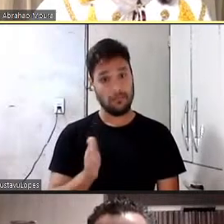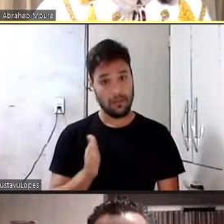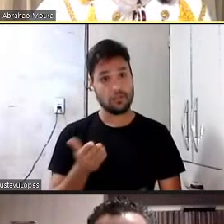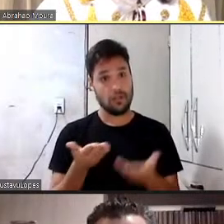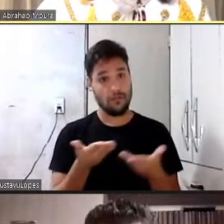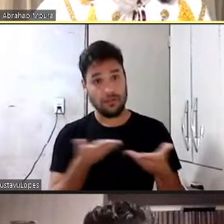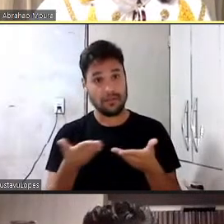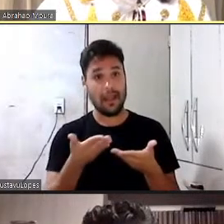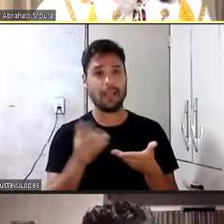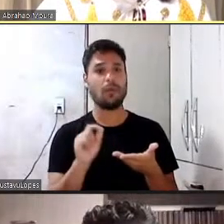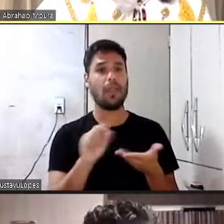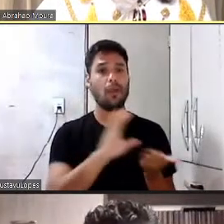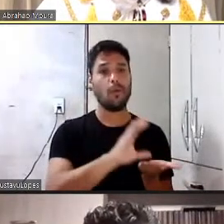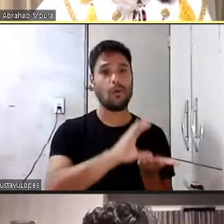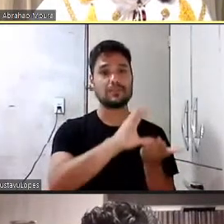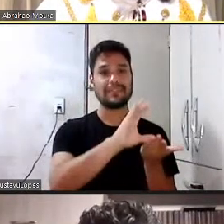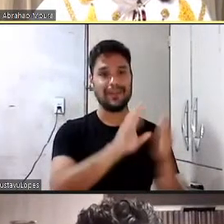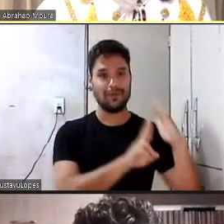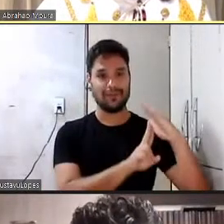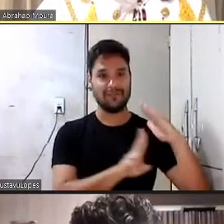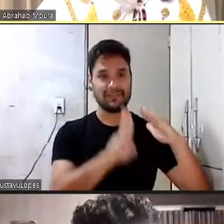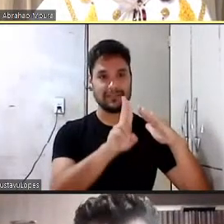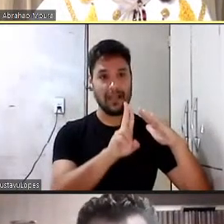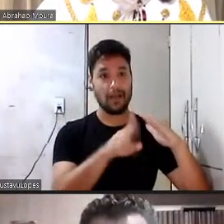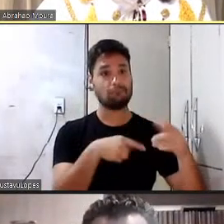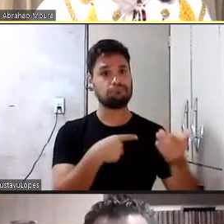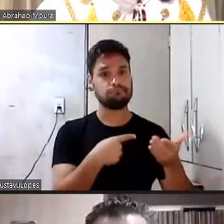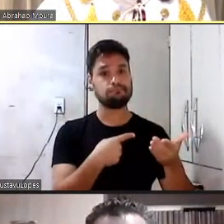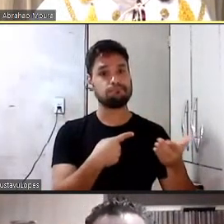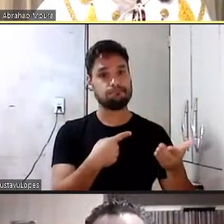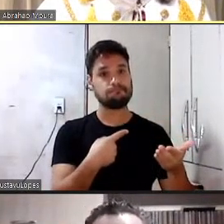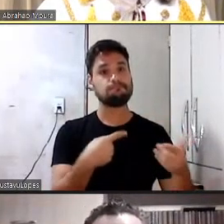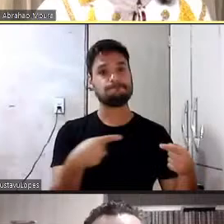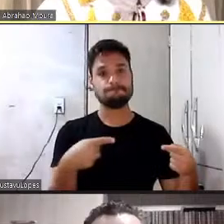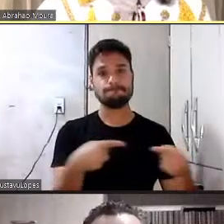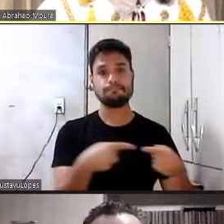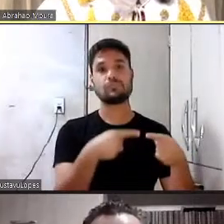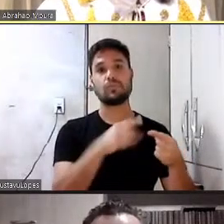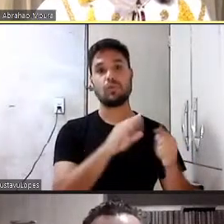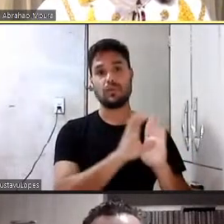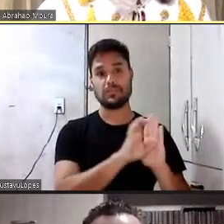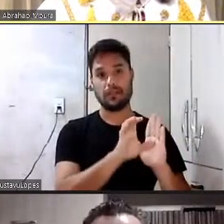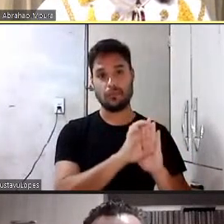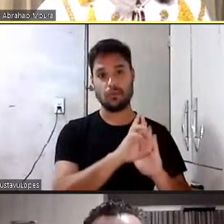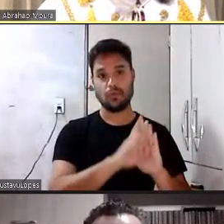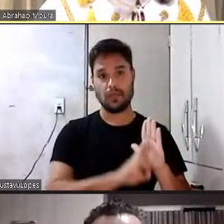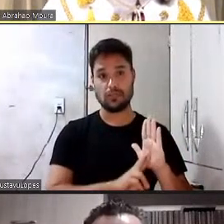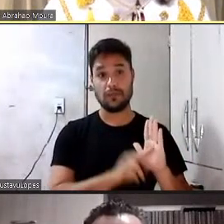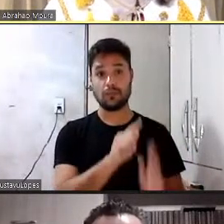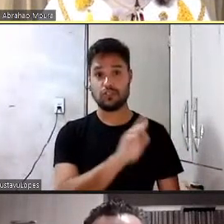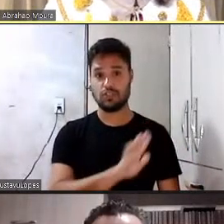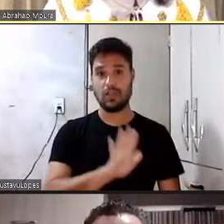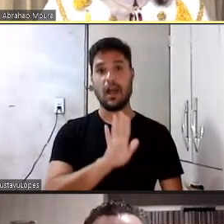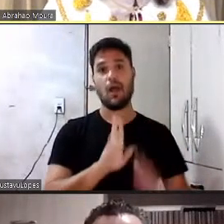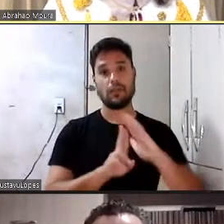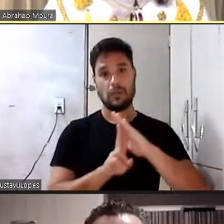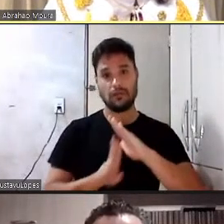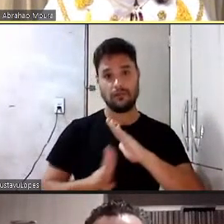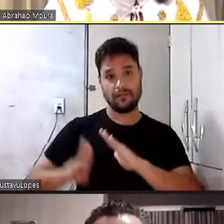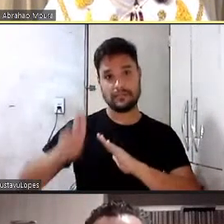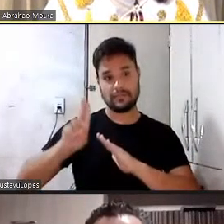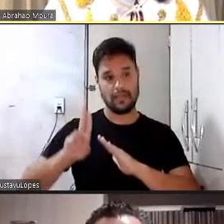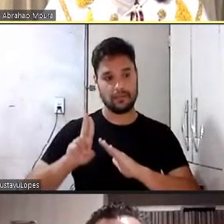Conselho Universitário de acordo com o Estatuto e Regimento Geral da Universidade de